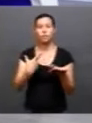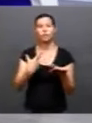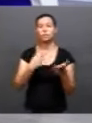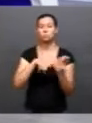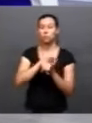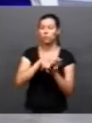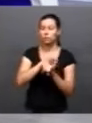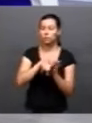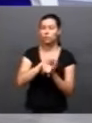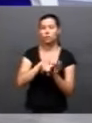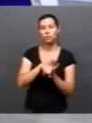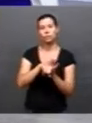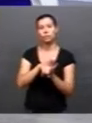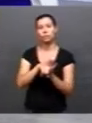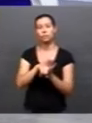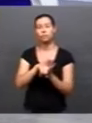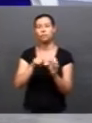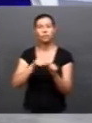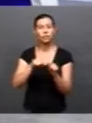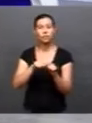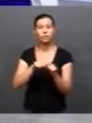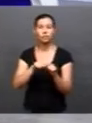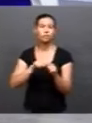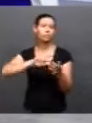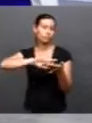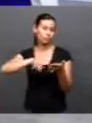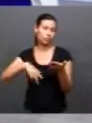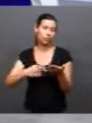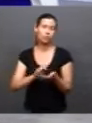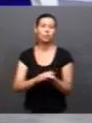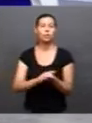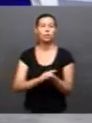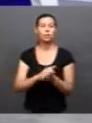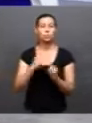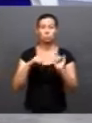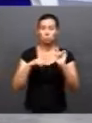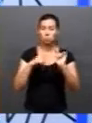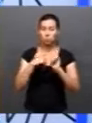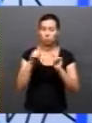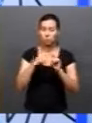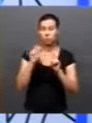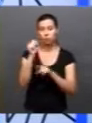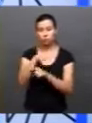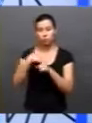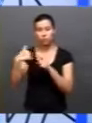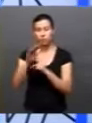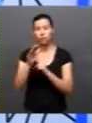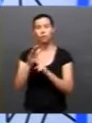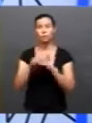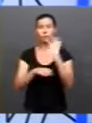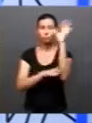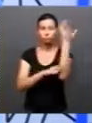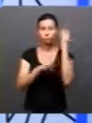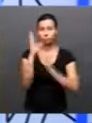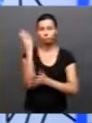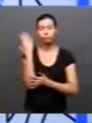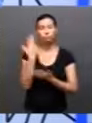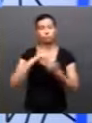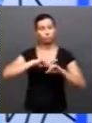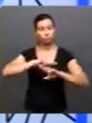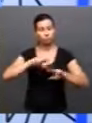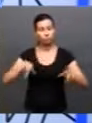né? E vários problemas sociais, vários problemas ambientais, né? Então, acho que essas questões são questões, mas eu acho que temos